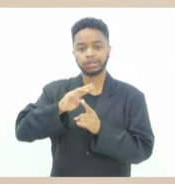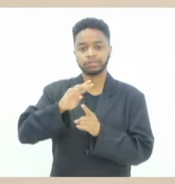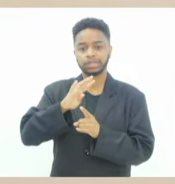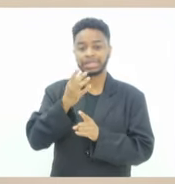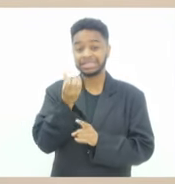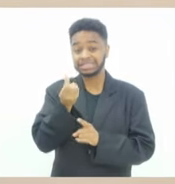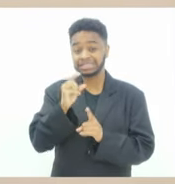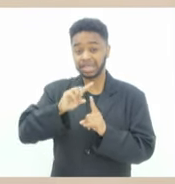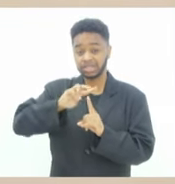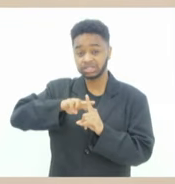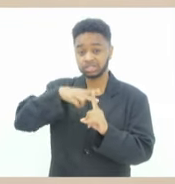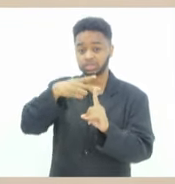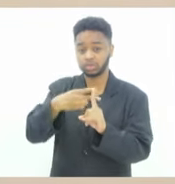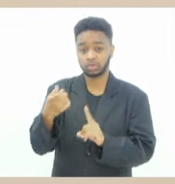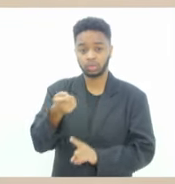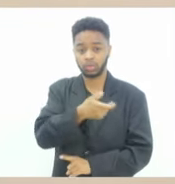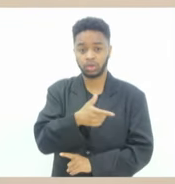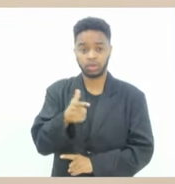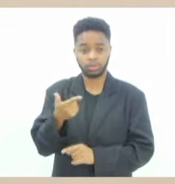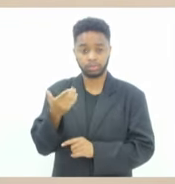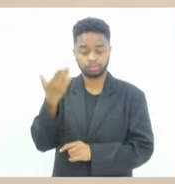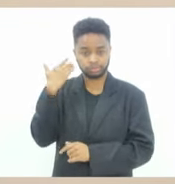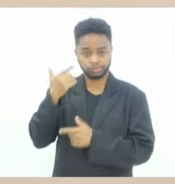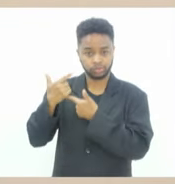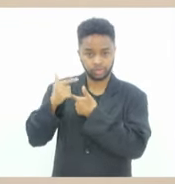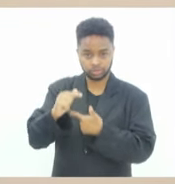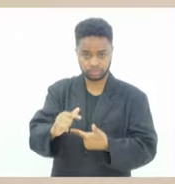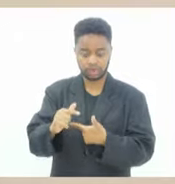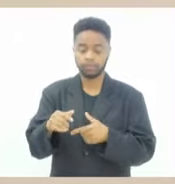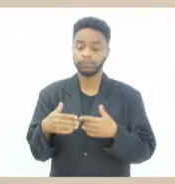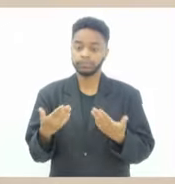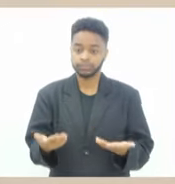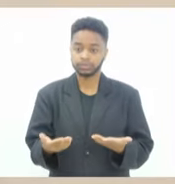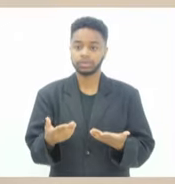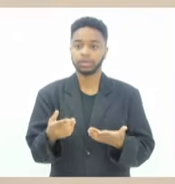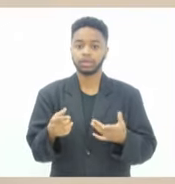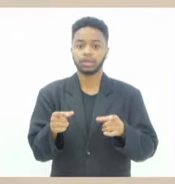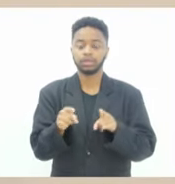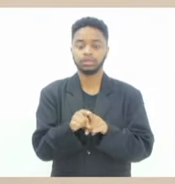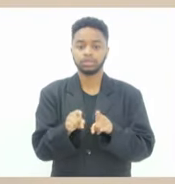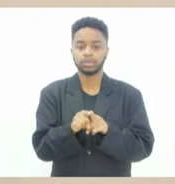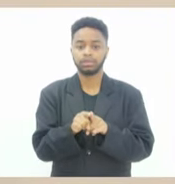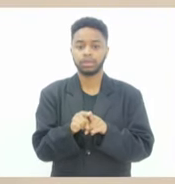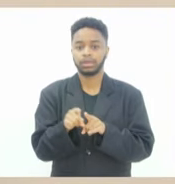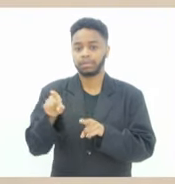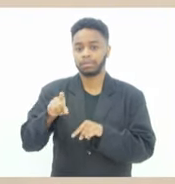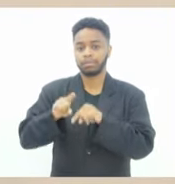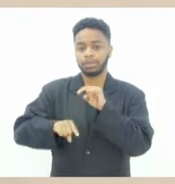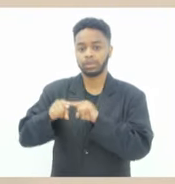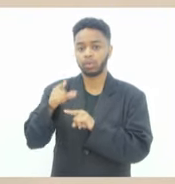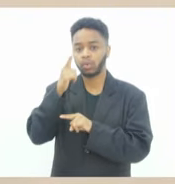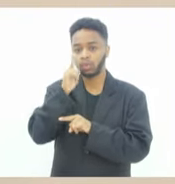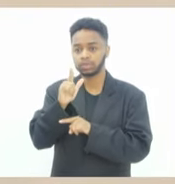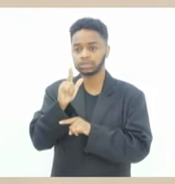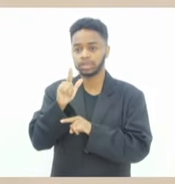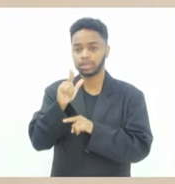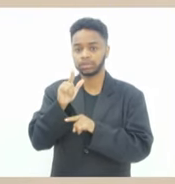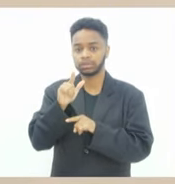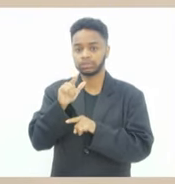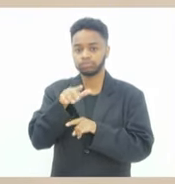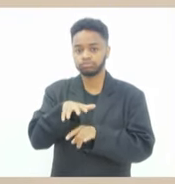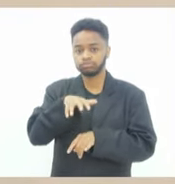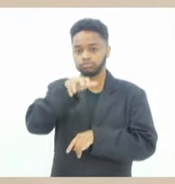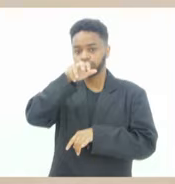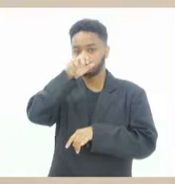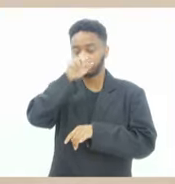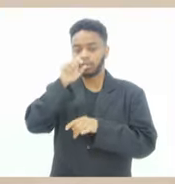nicotina do que o cigarro convencional. E os mecanismos conseguem entregar a nicotina, fazer chegar ao